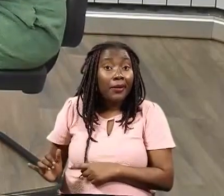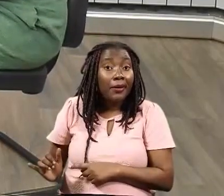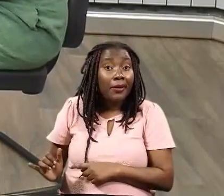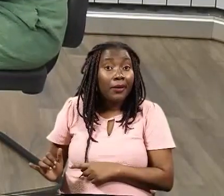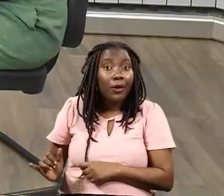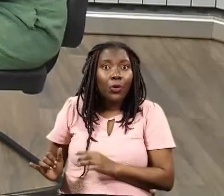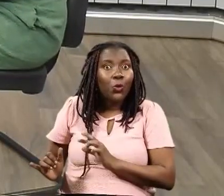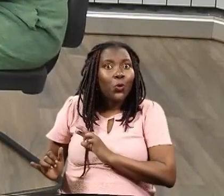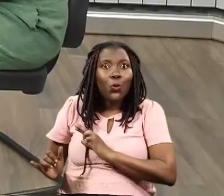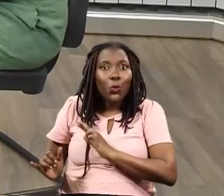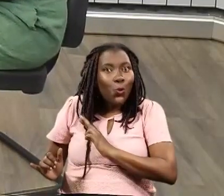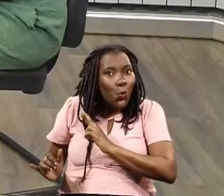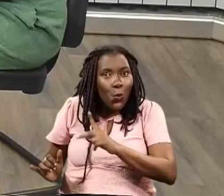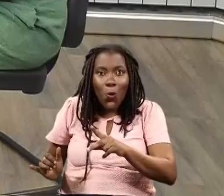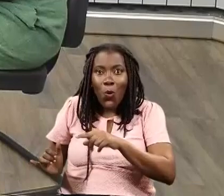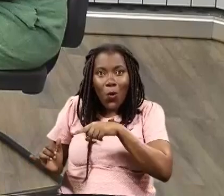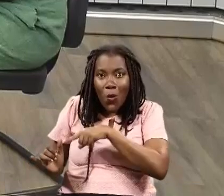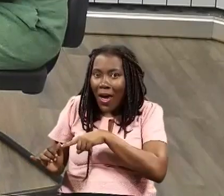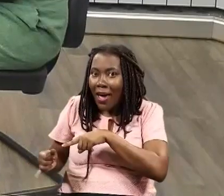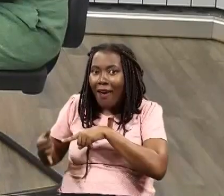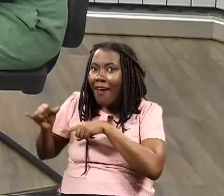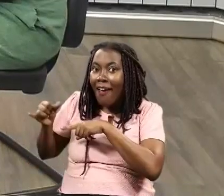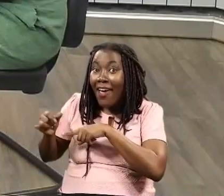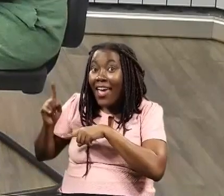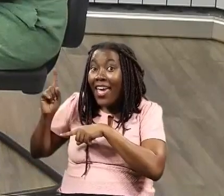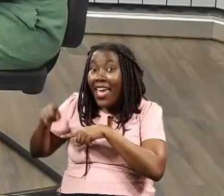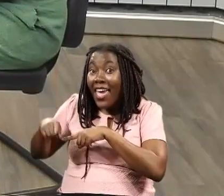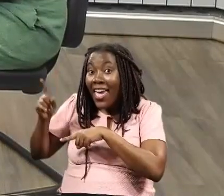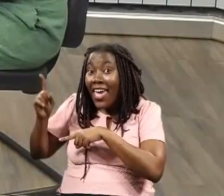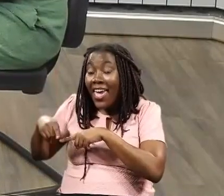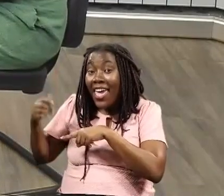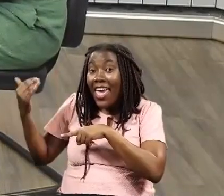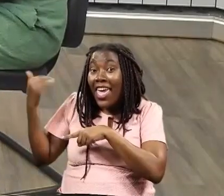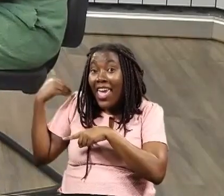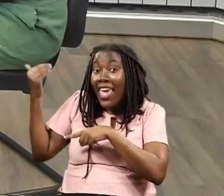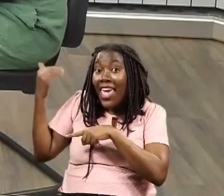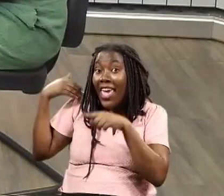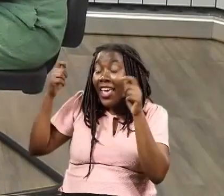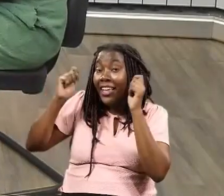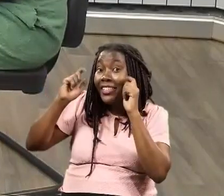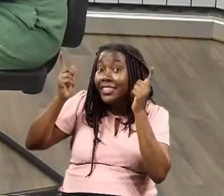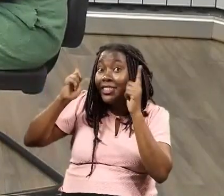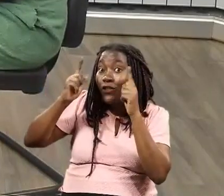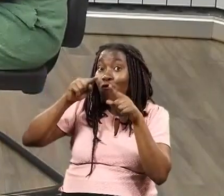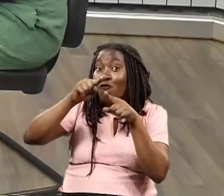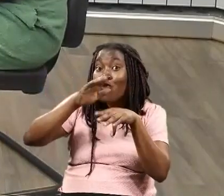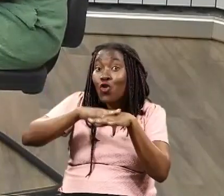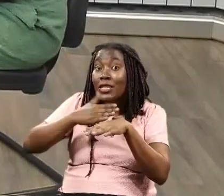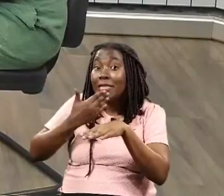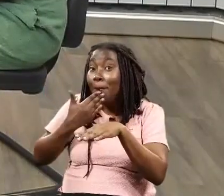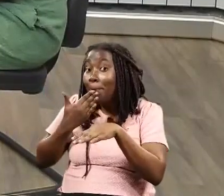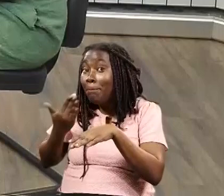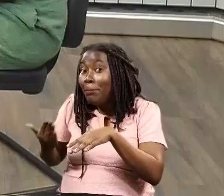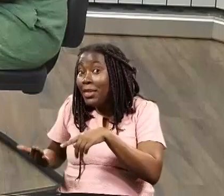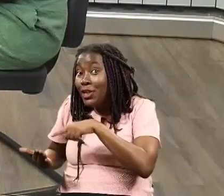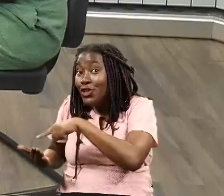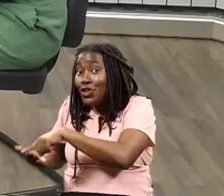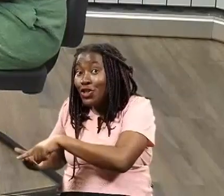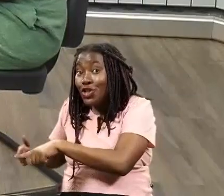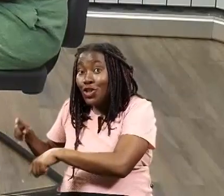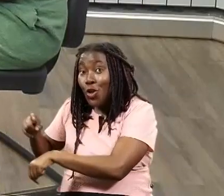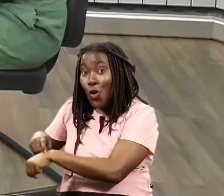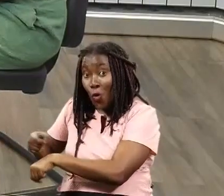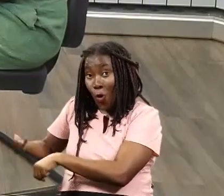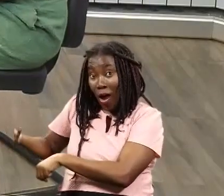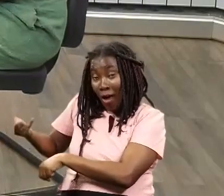não é nem o celular que está tocando, é o despertador que tem no celular que você pediu para que ele o acordasse,